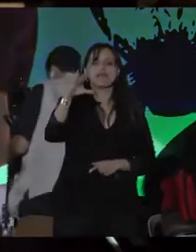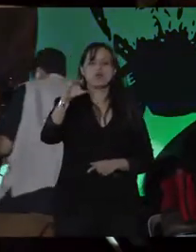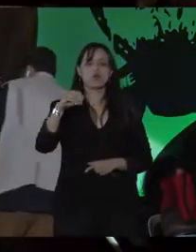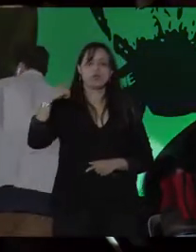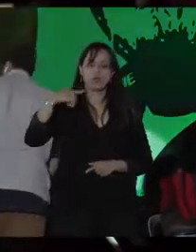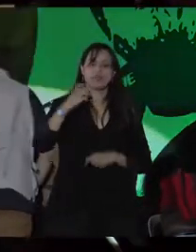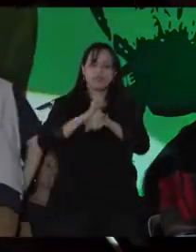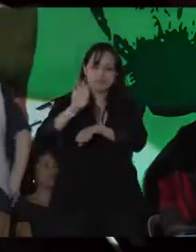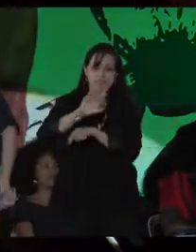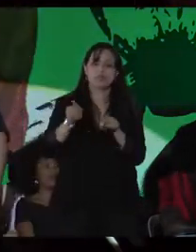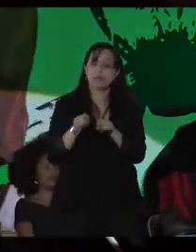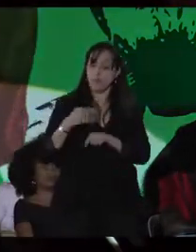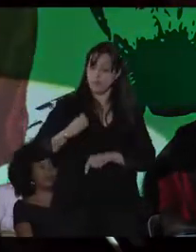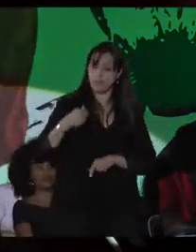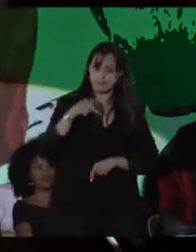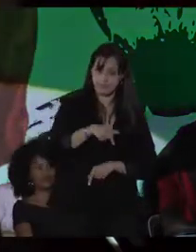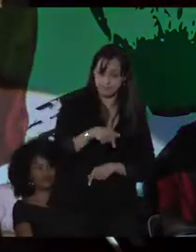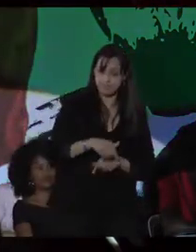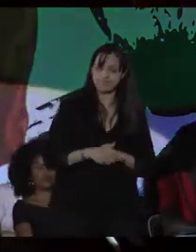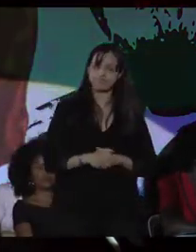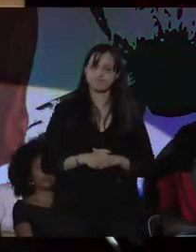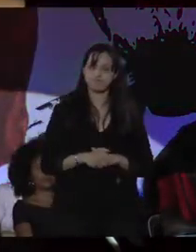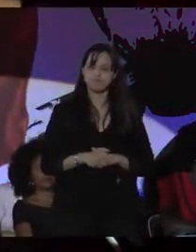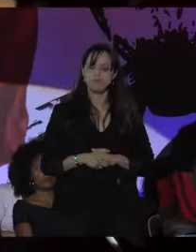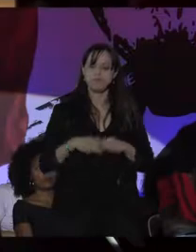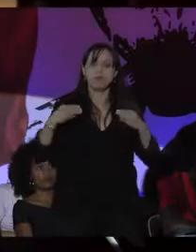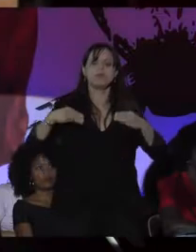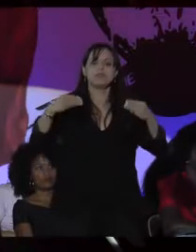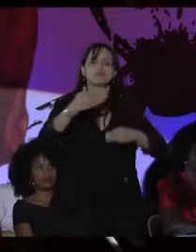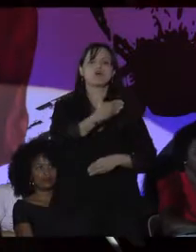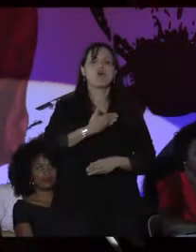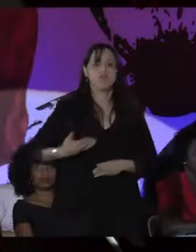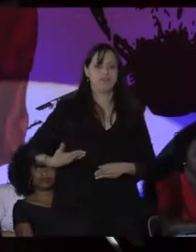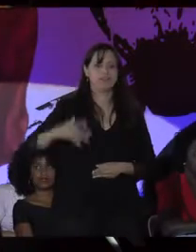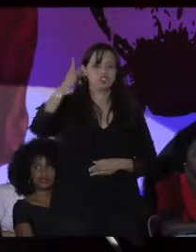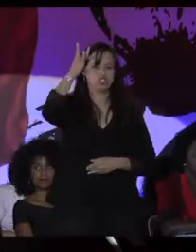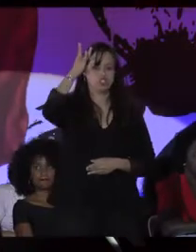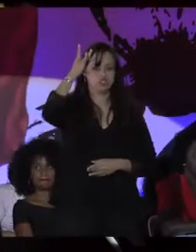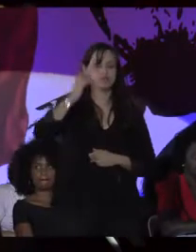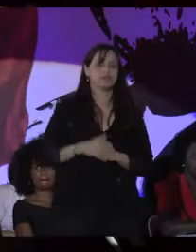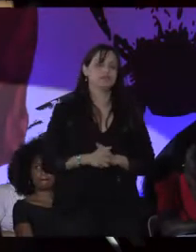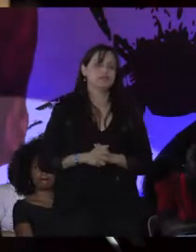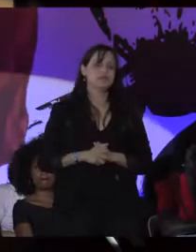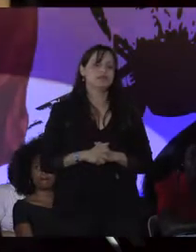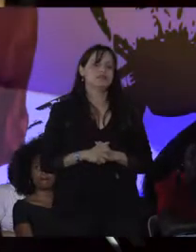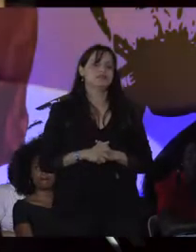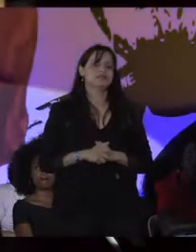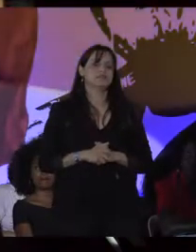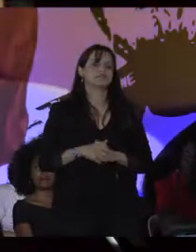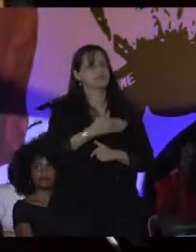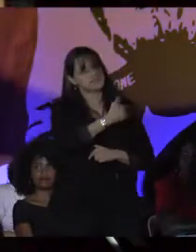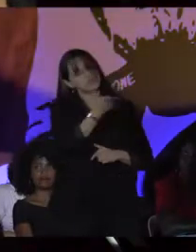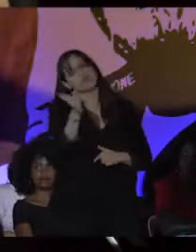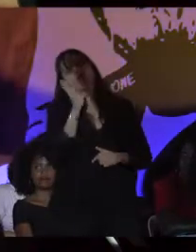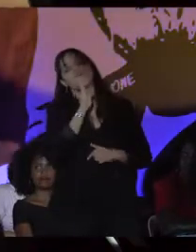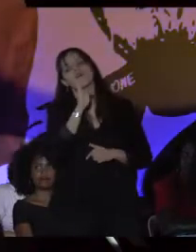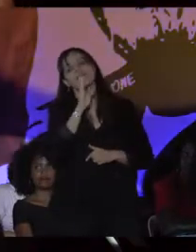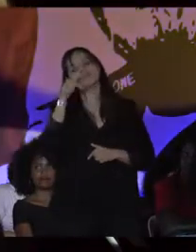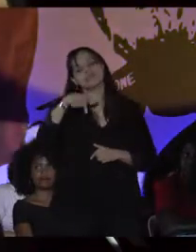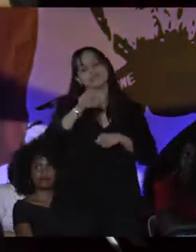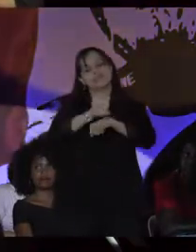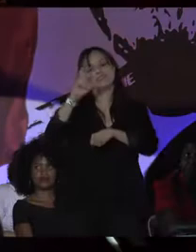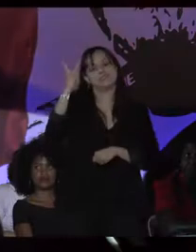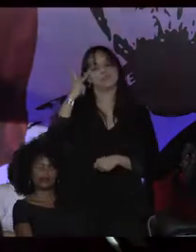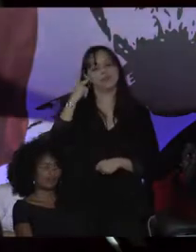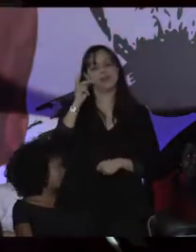também do nosso companheiro ministro do governo Dilma, nosso conhecido do estado de São